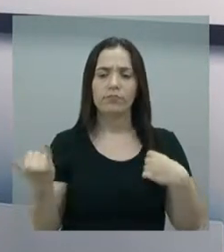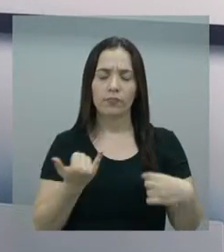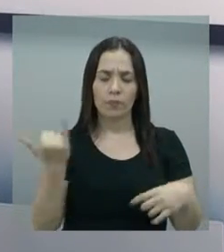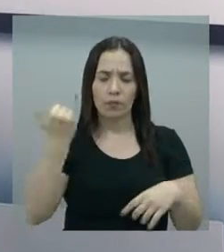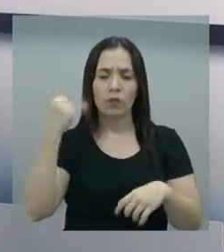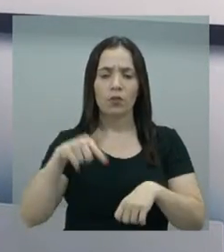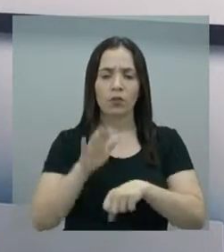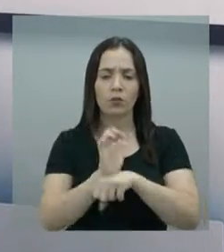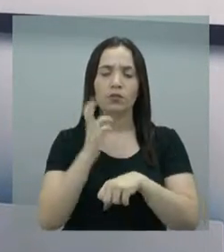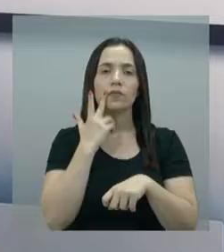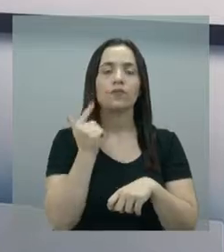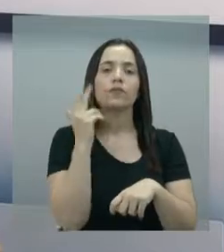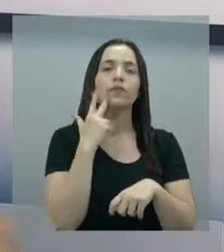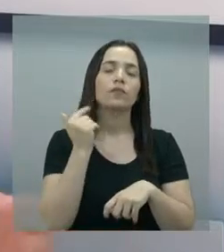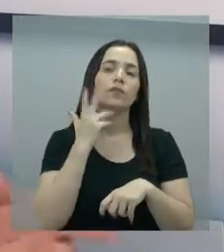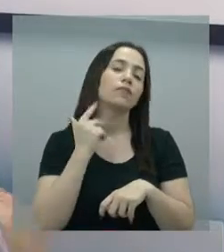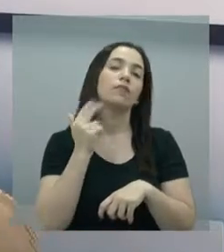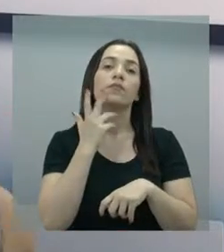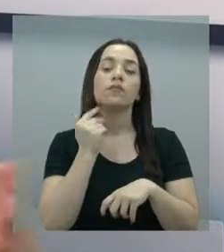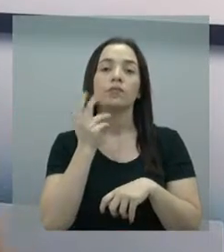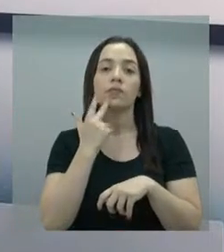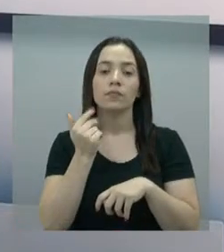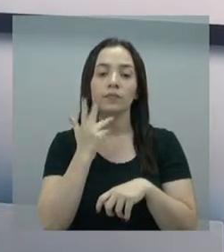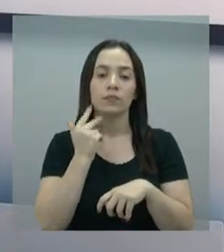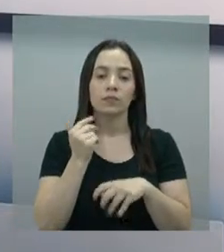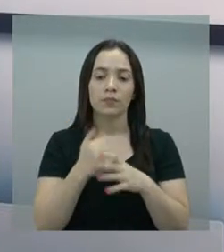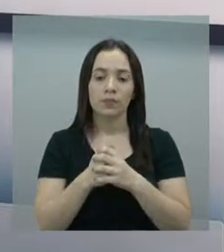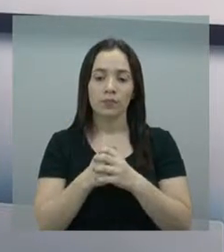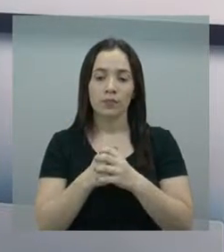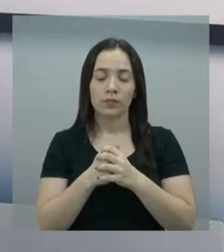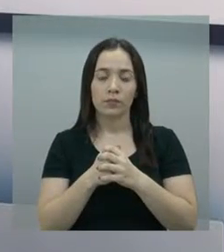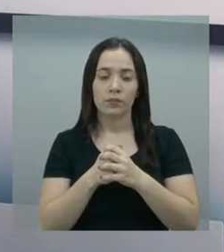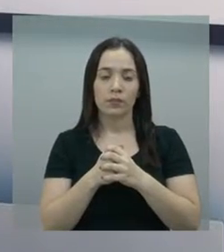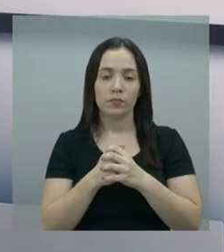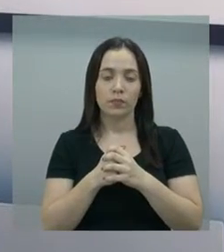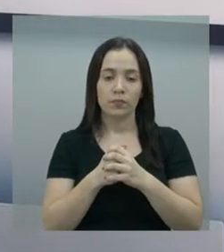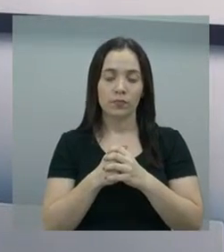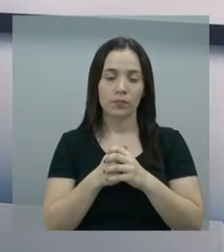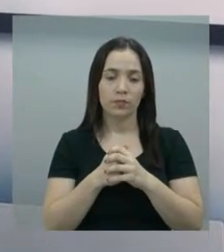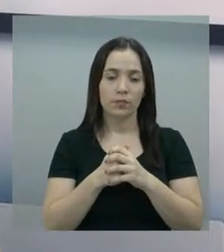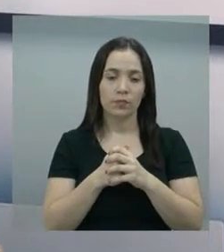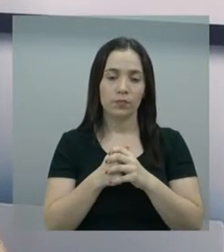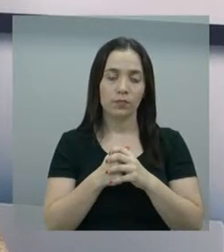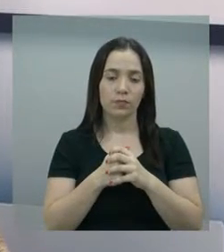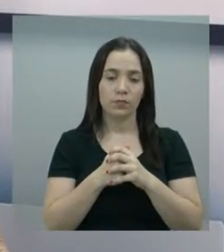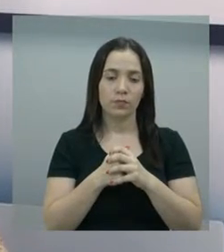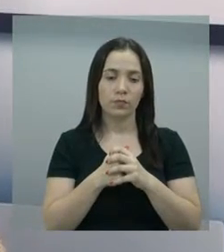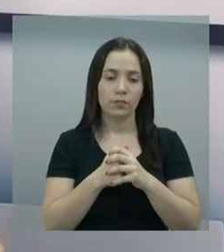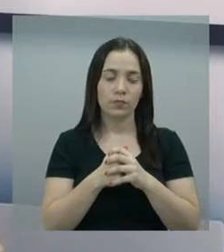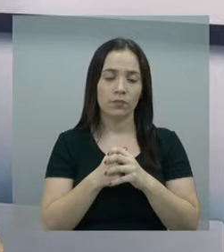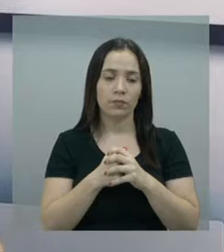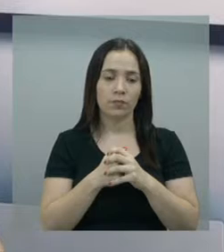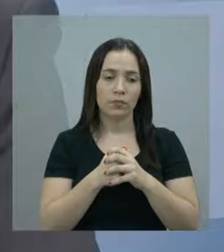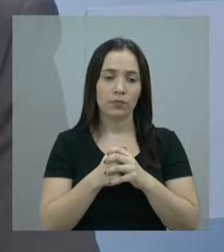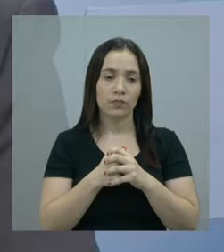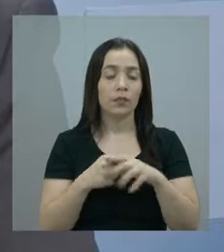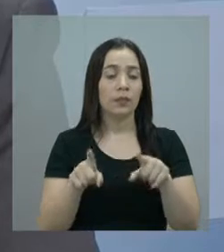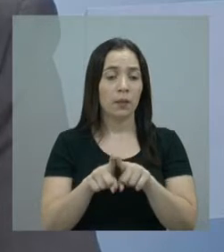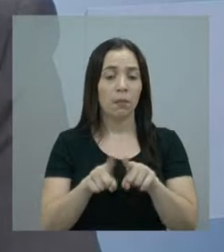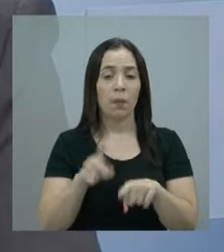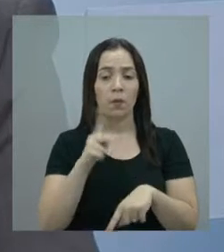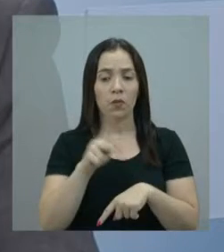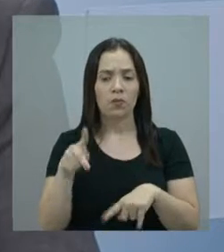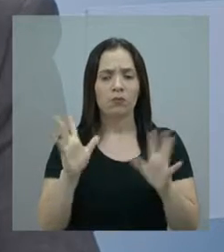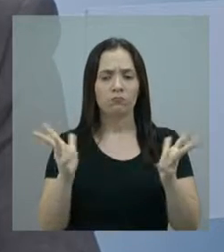importantíssimo para o Estado de Ceará. Eu acho que a organização educacional do Estado de Ceará passou pelo professor Edgar Linhares. Sem dúvida. Ele, além de um grande professor,